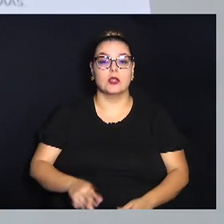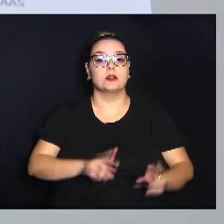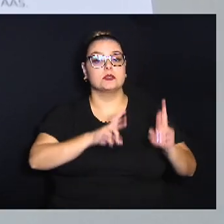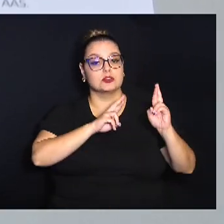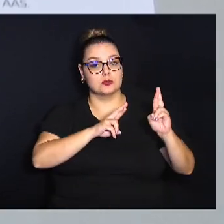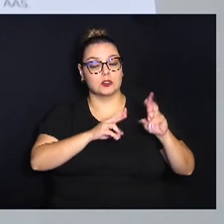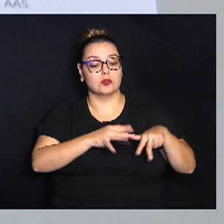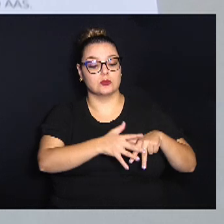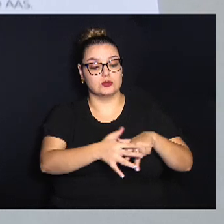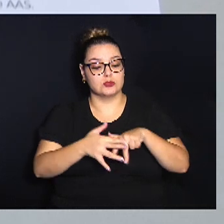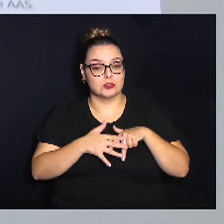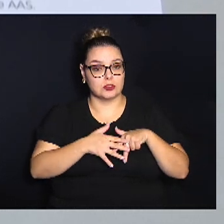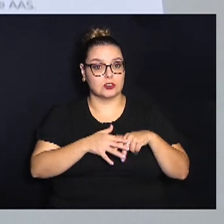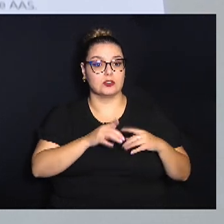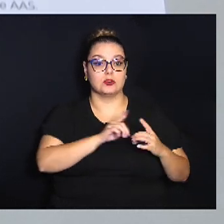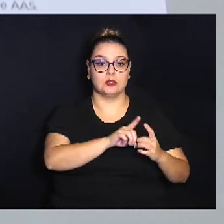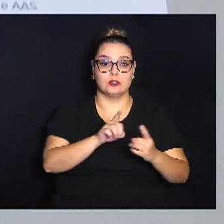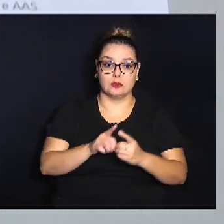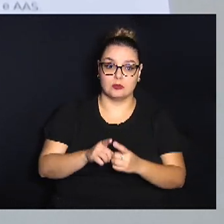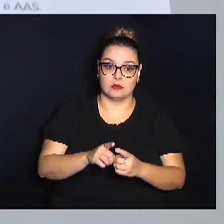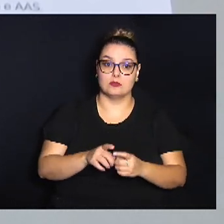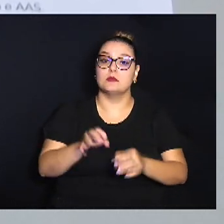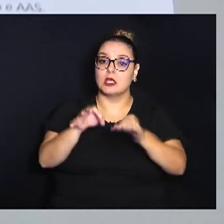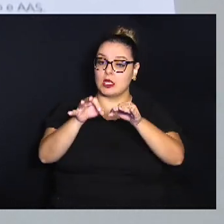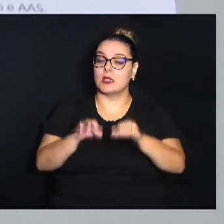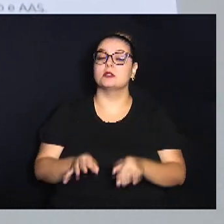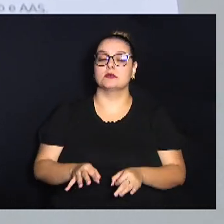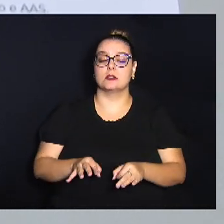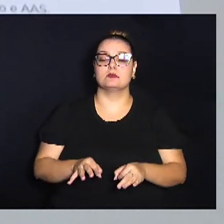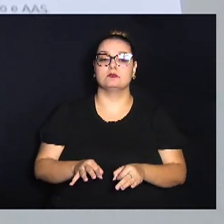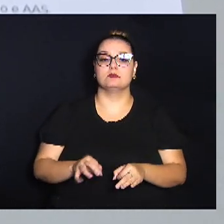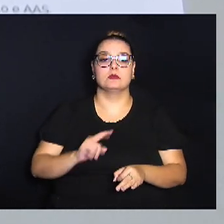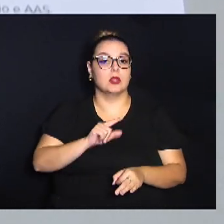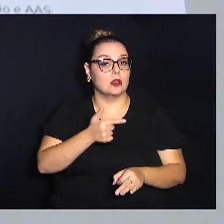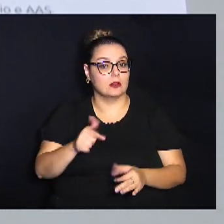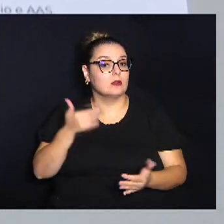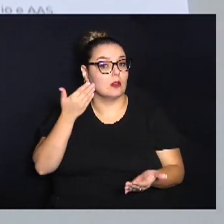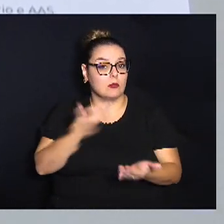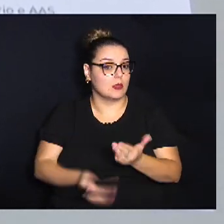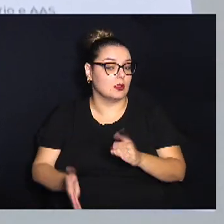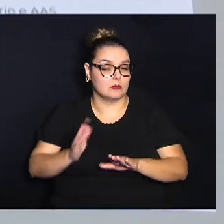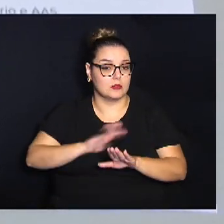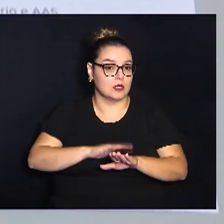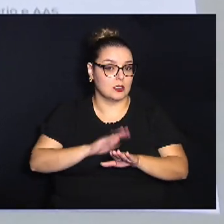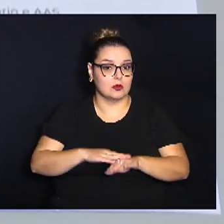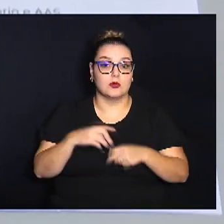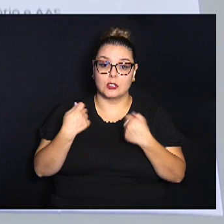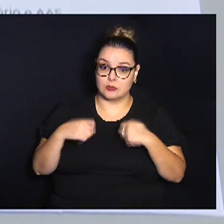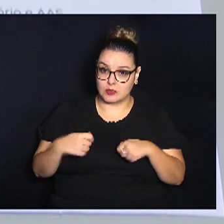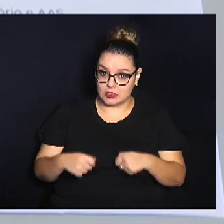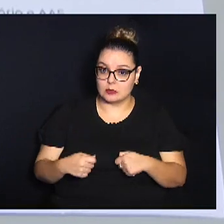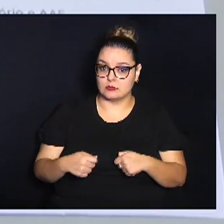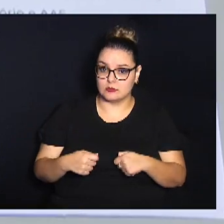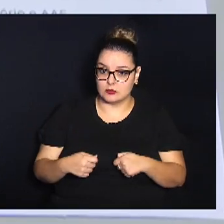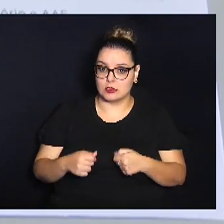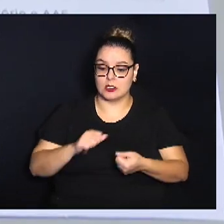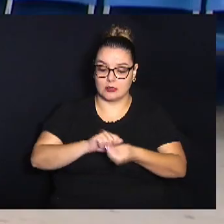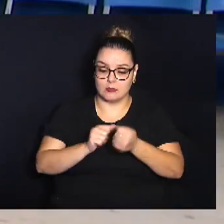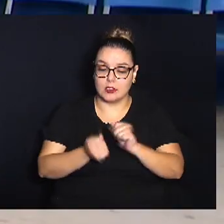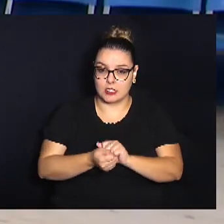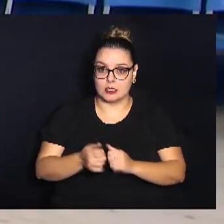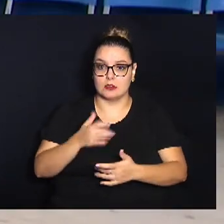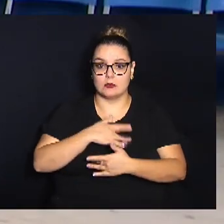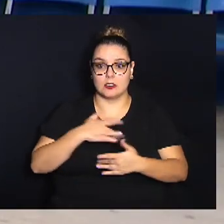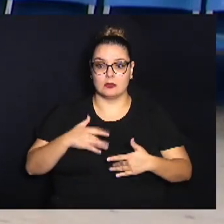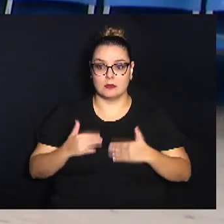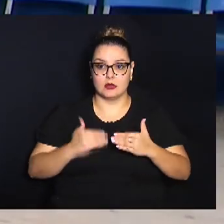sejam atendidos de uma forma mais assertiva, sem perder tempo nas ações necessárias para restabelecer a saúde.